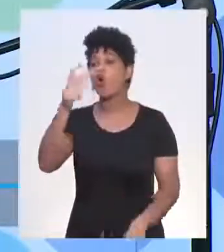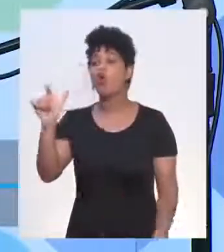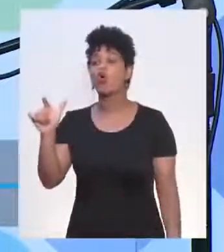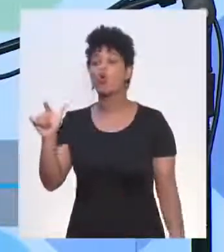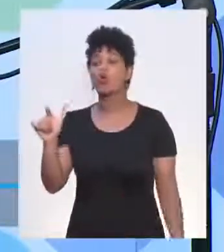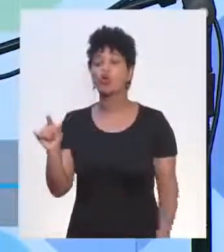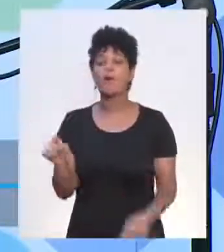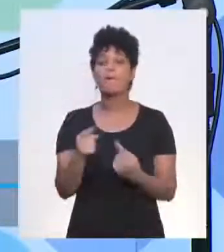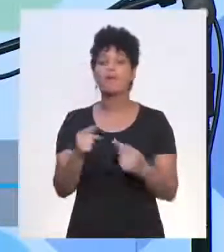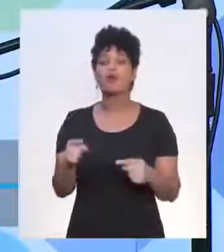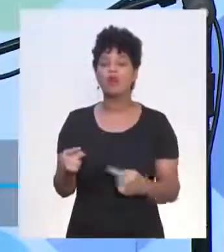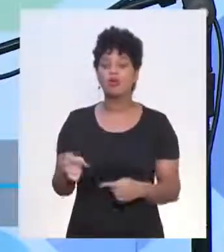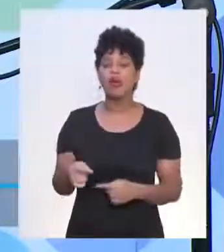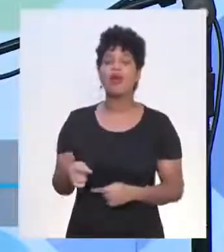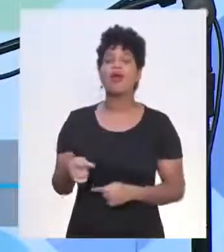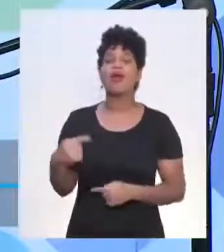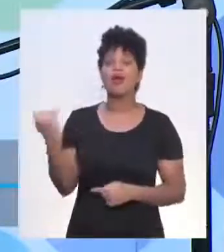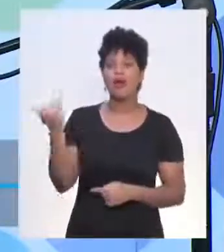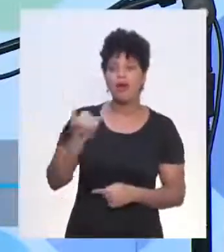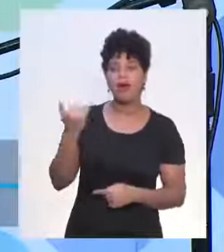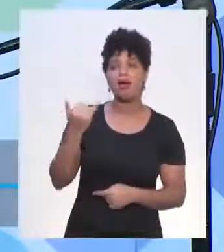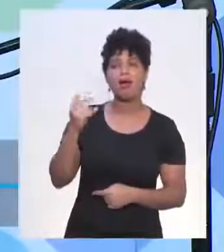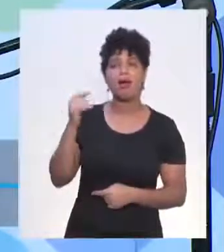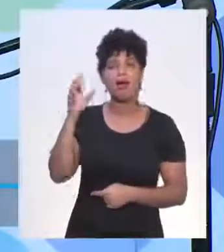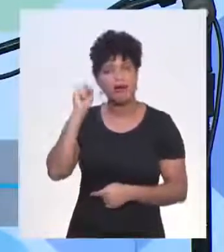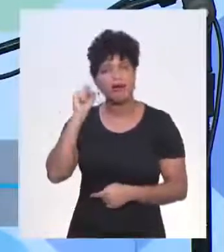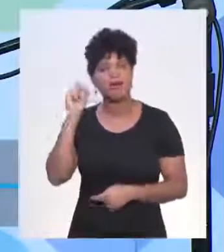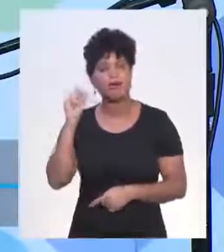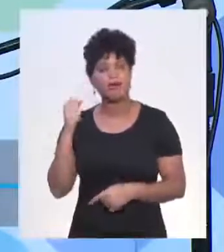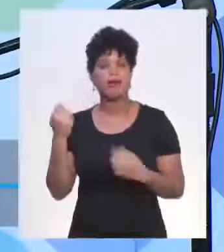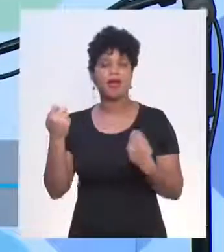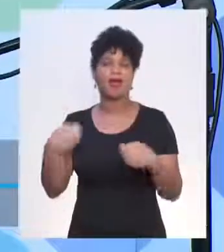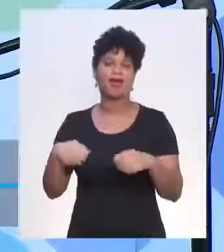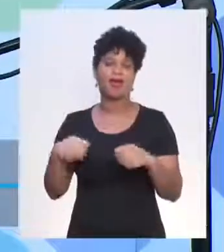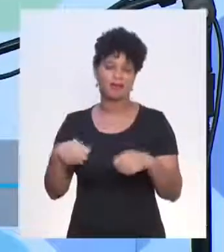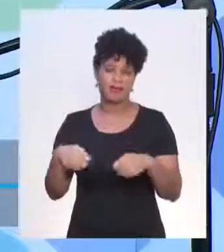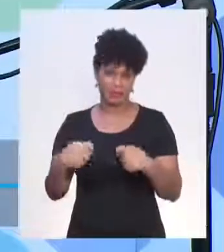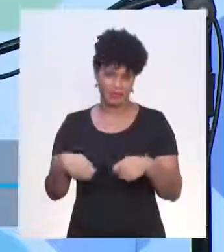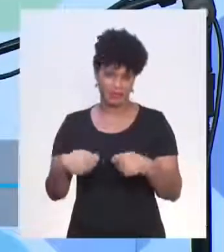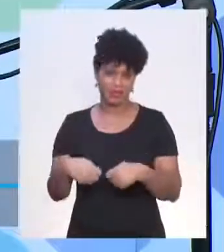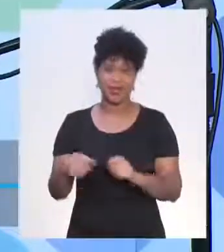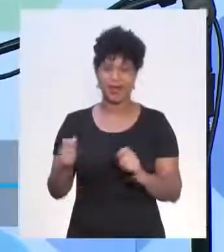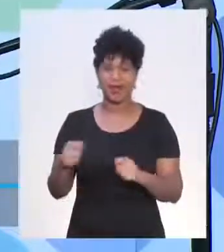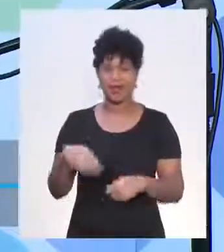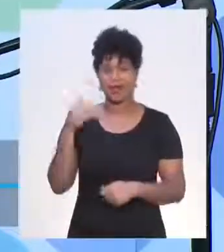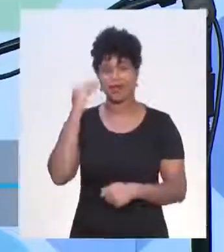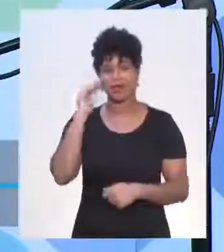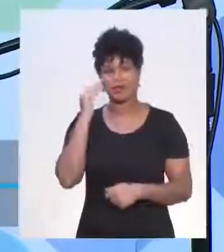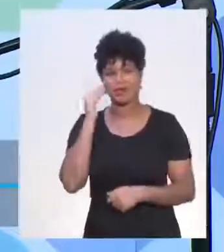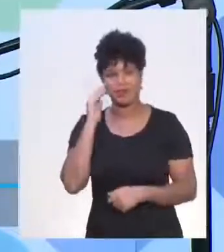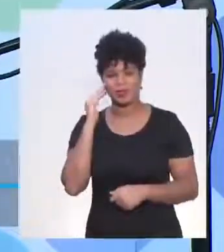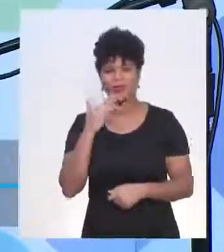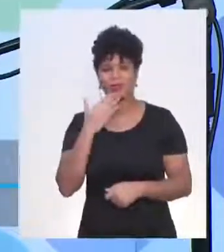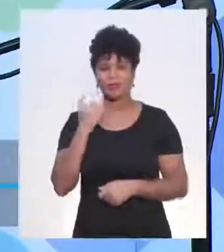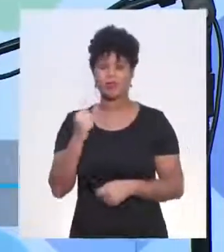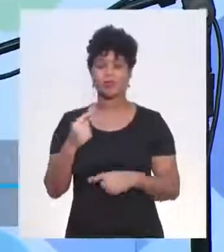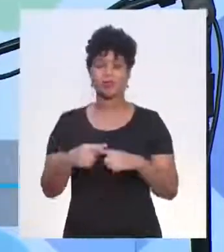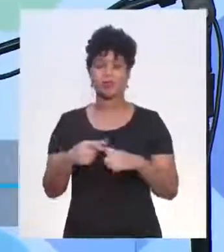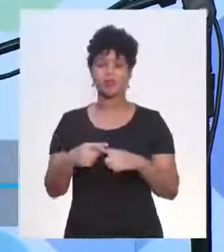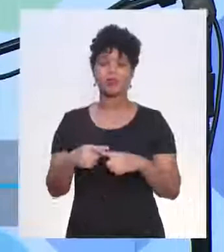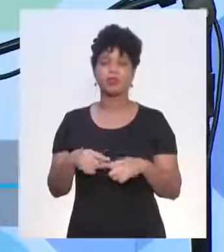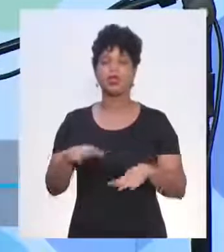ouvir sempre bastante música é muito importante na hora de compor que a gente pega várias referências à por exemplo uma pessoa que só o estilo de música